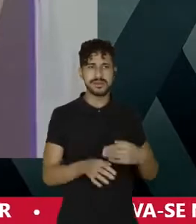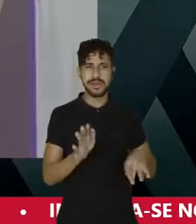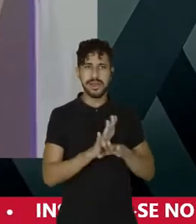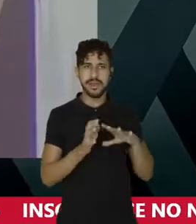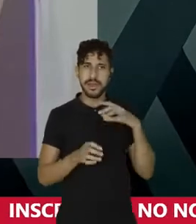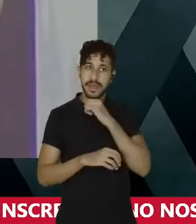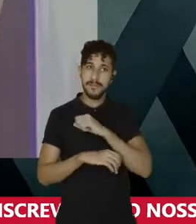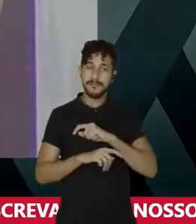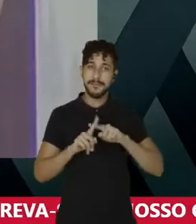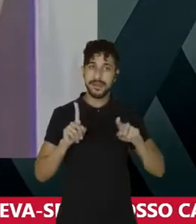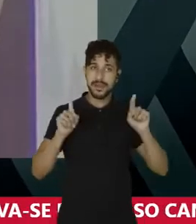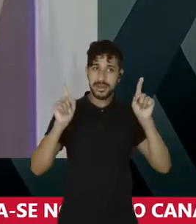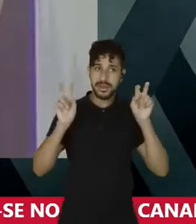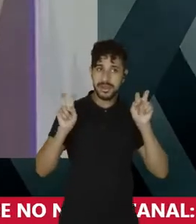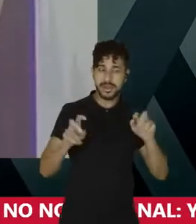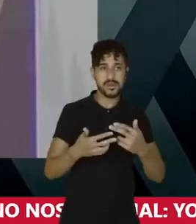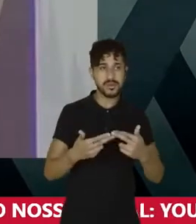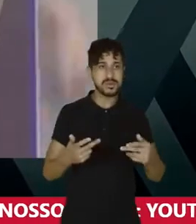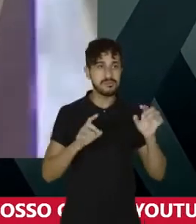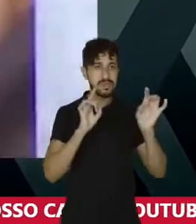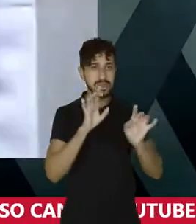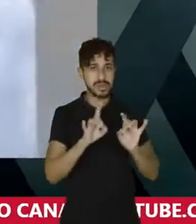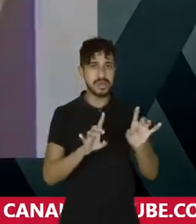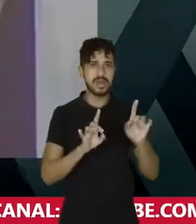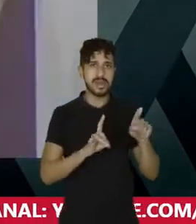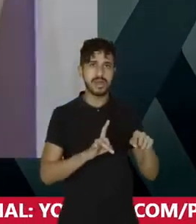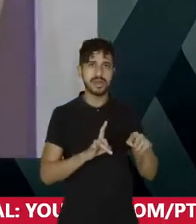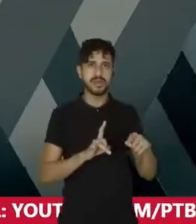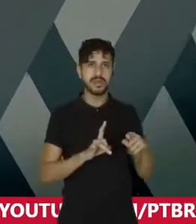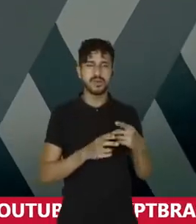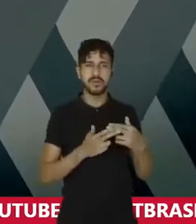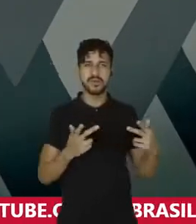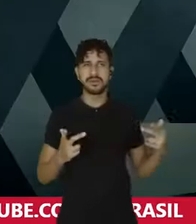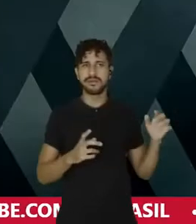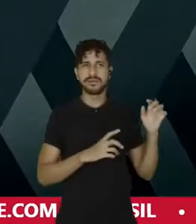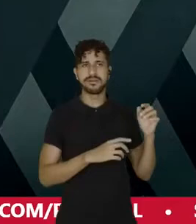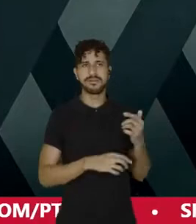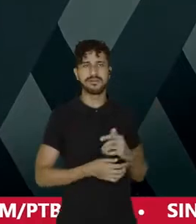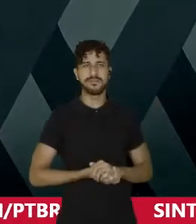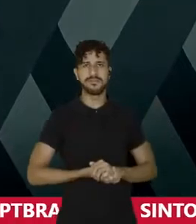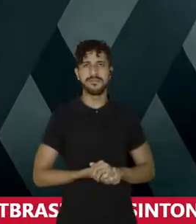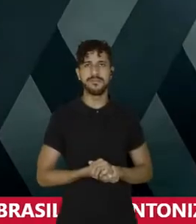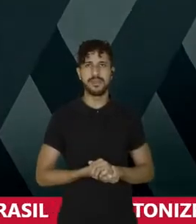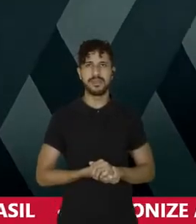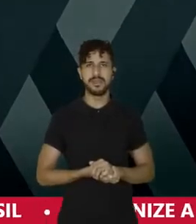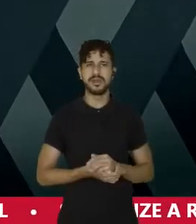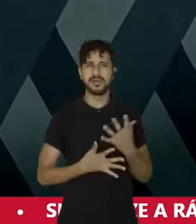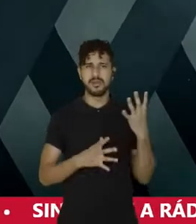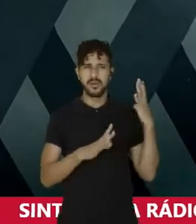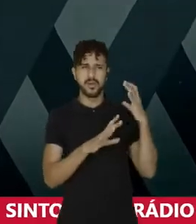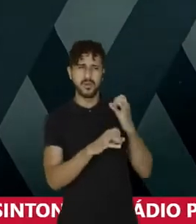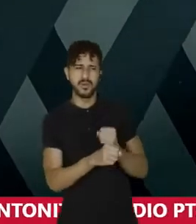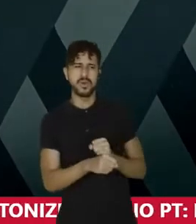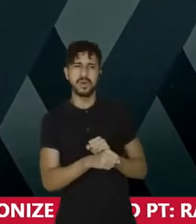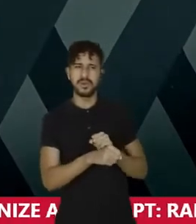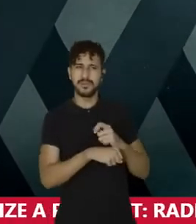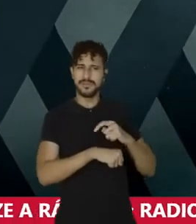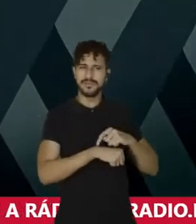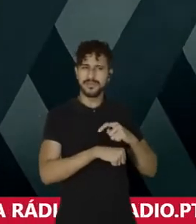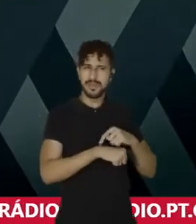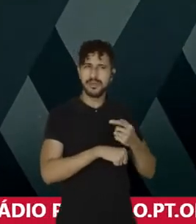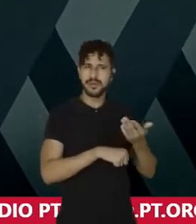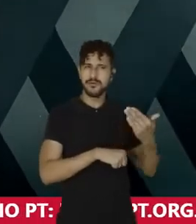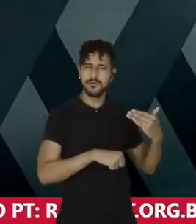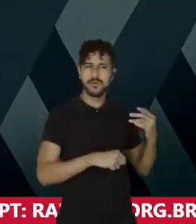mas esse caso em específico ela foi totalmente ativa e excessiva Mas vamos voltar no tempo um pouquinho e